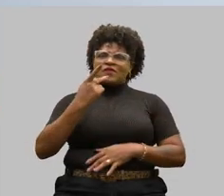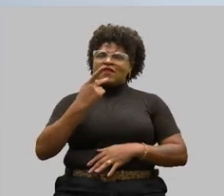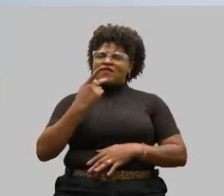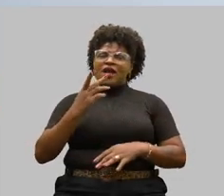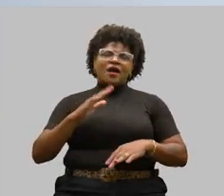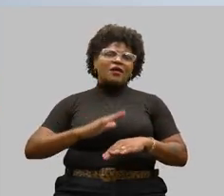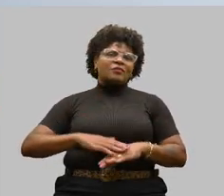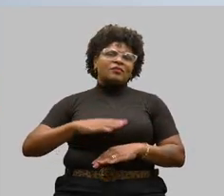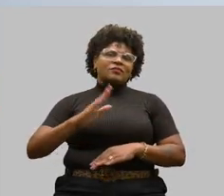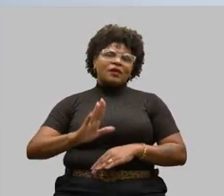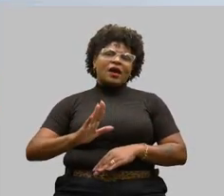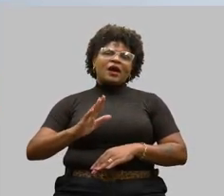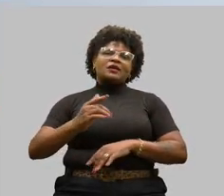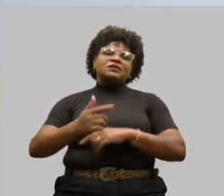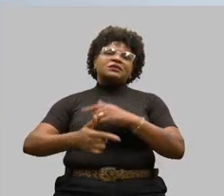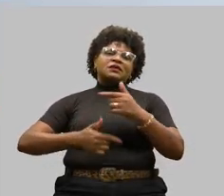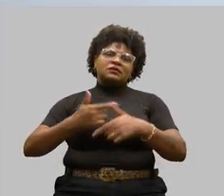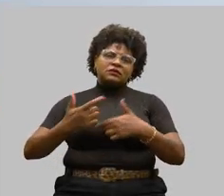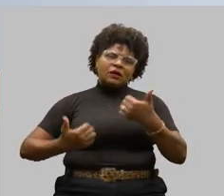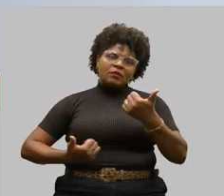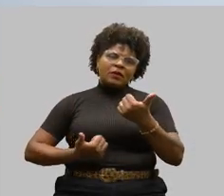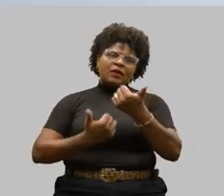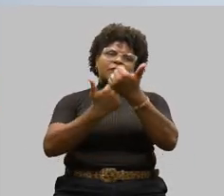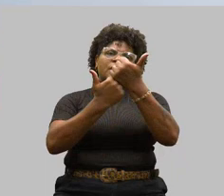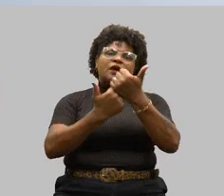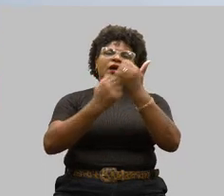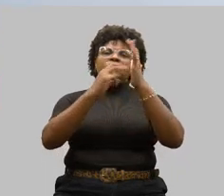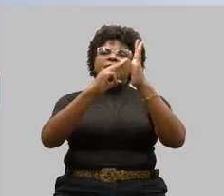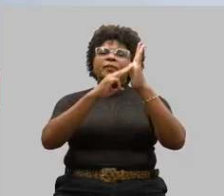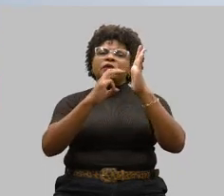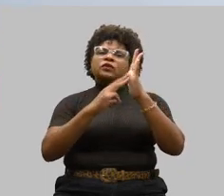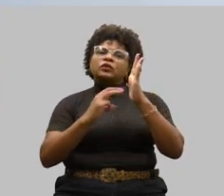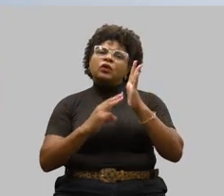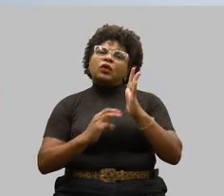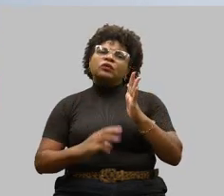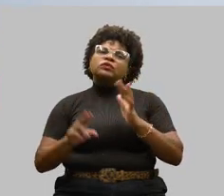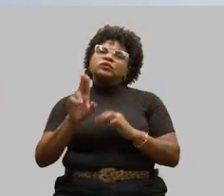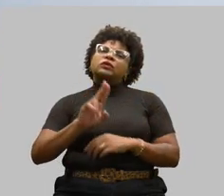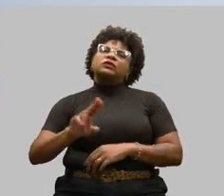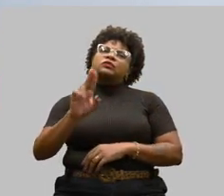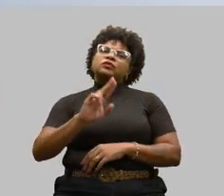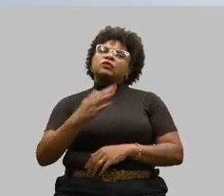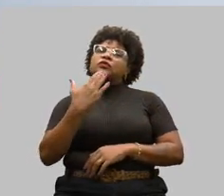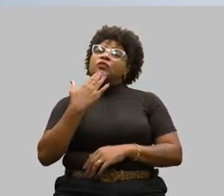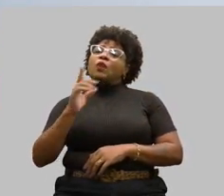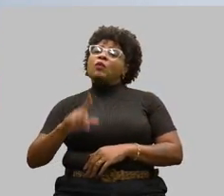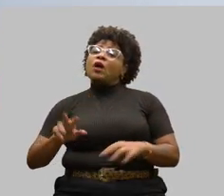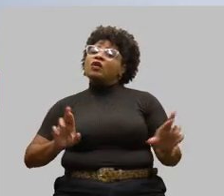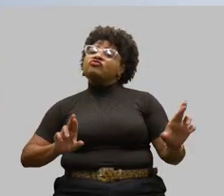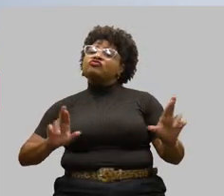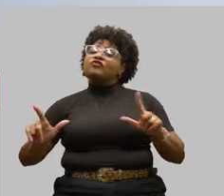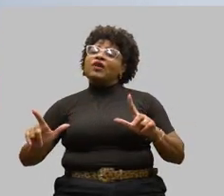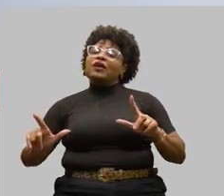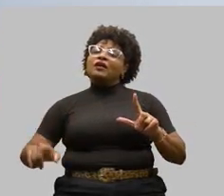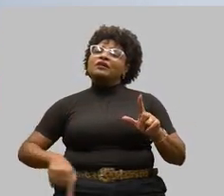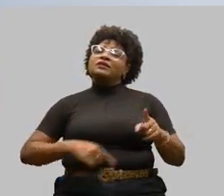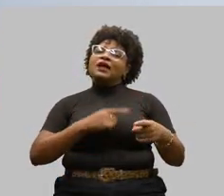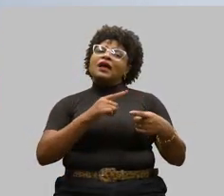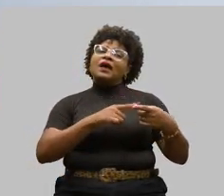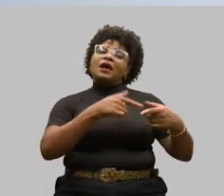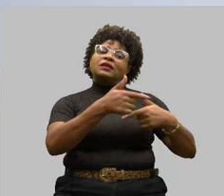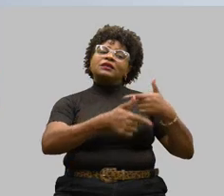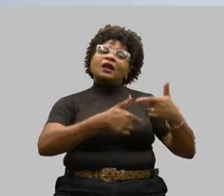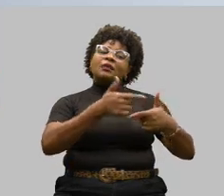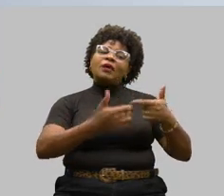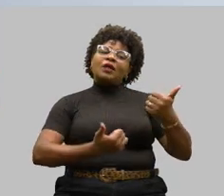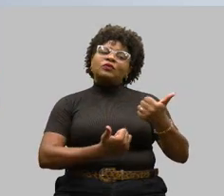o emprego apoiado a sua metodologia e qual é a diferença entre o trabalho com apoio e